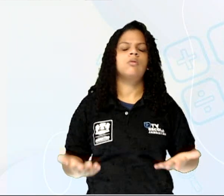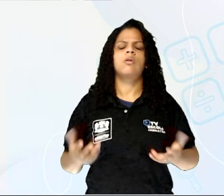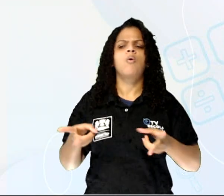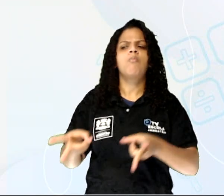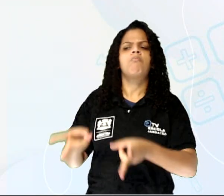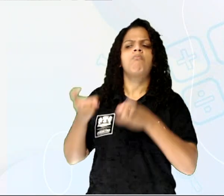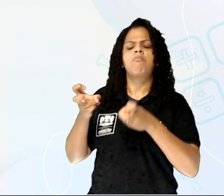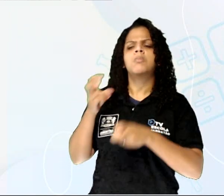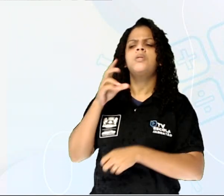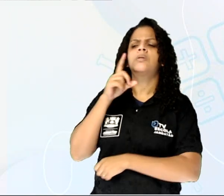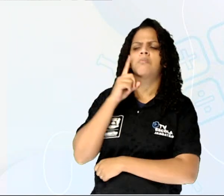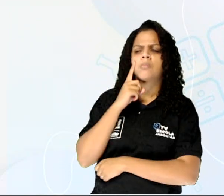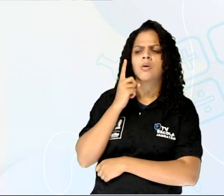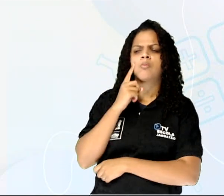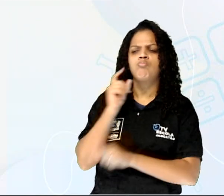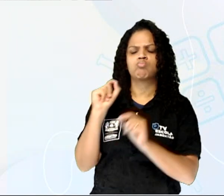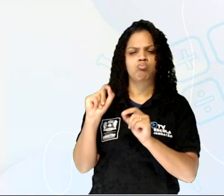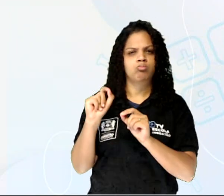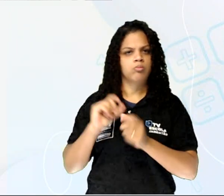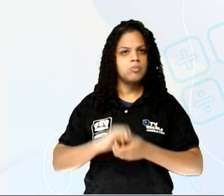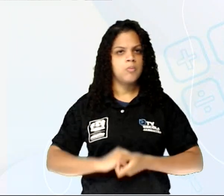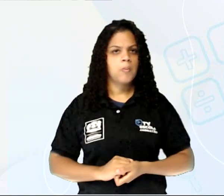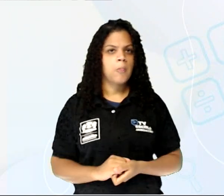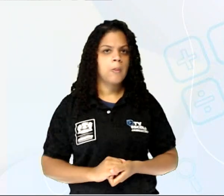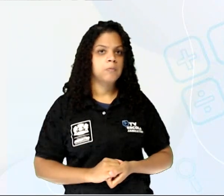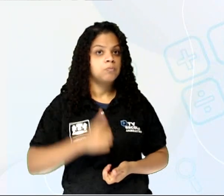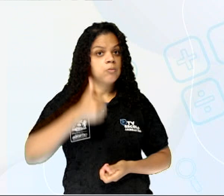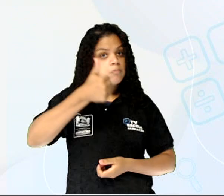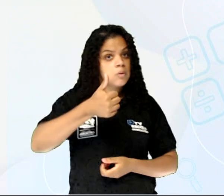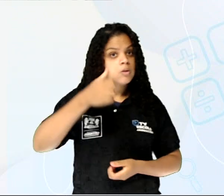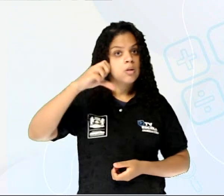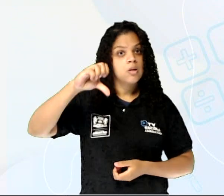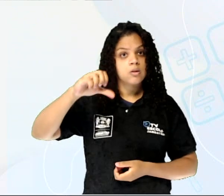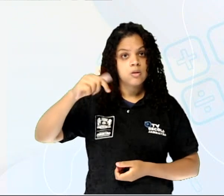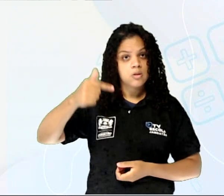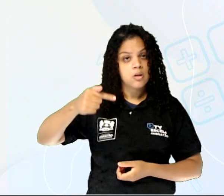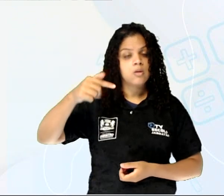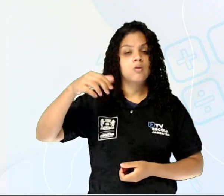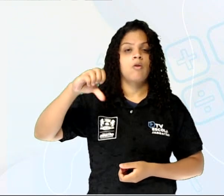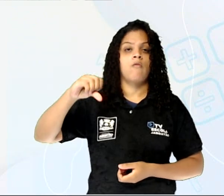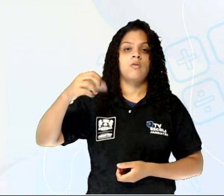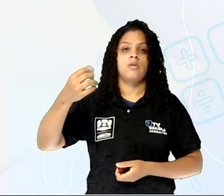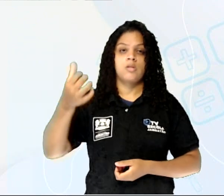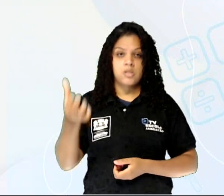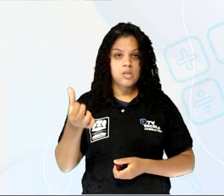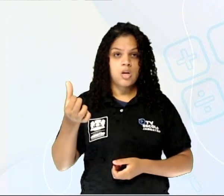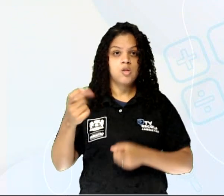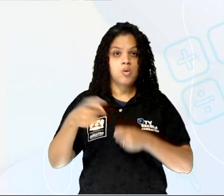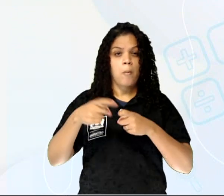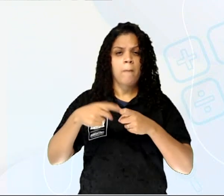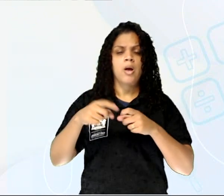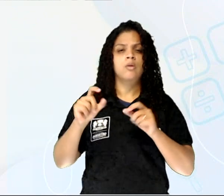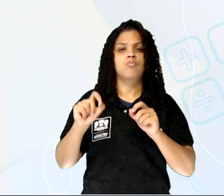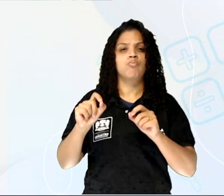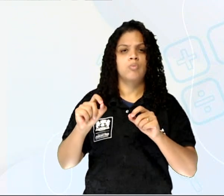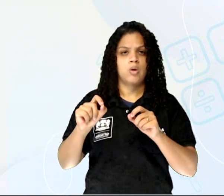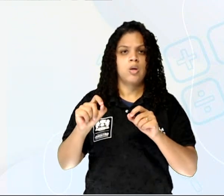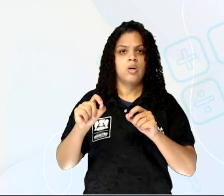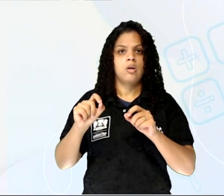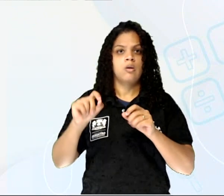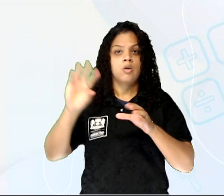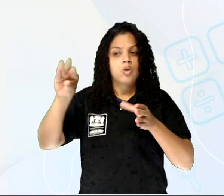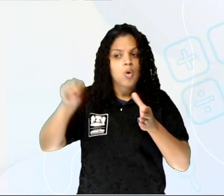que ele fez? Em 1796, Jenner, aquele médico, inoculou o